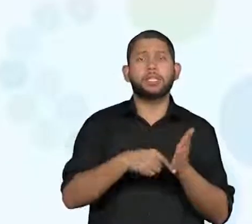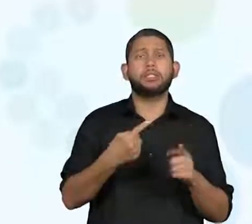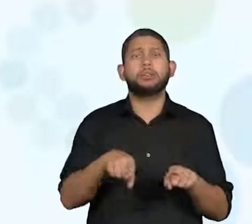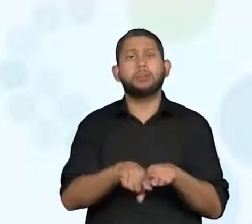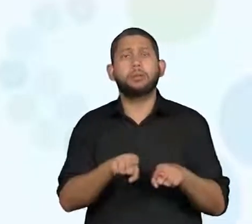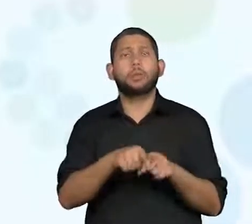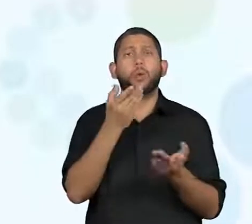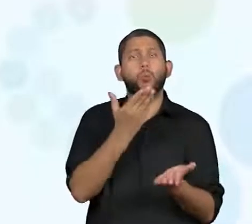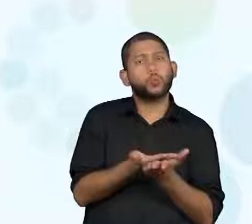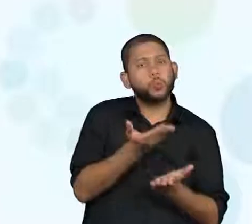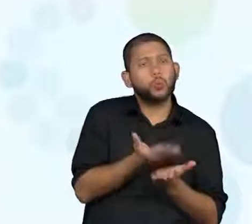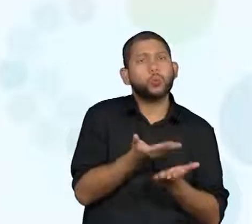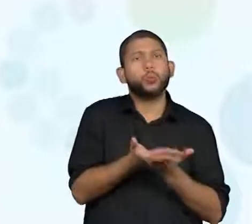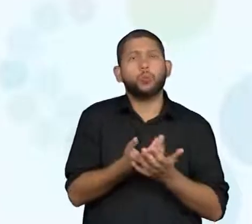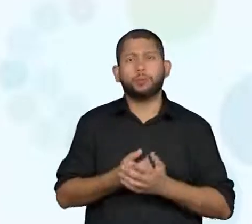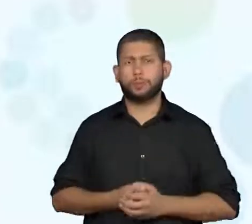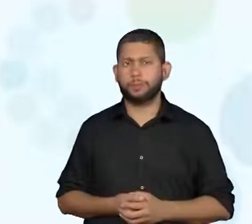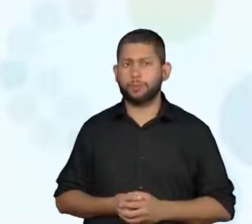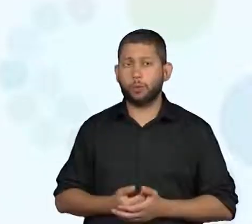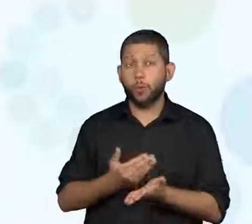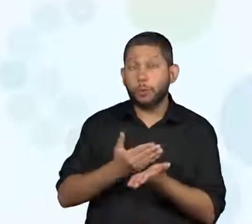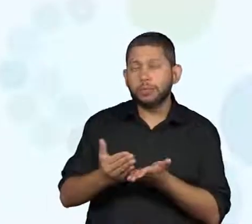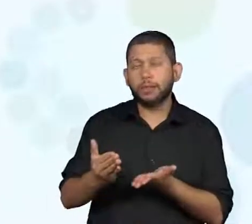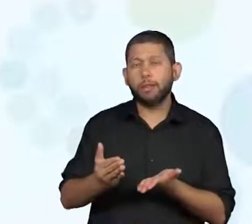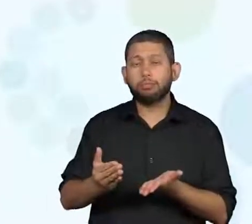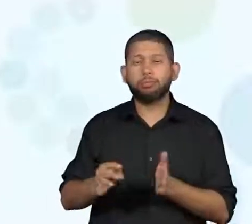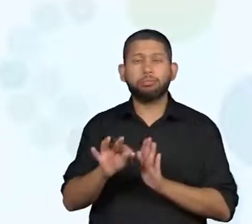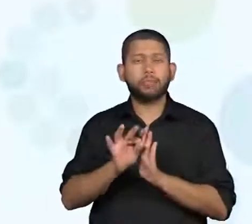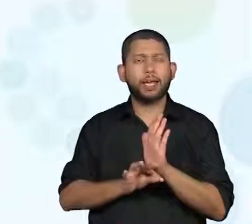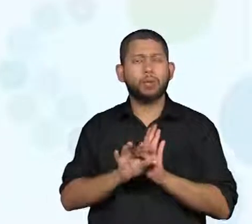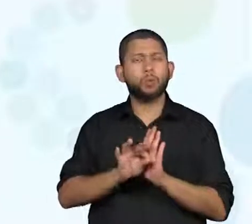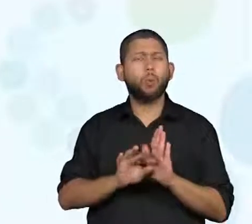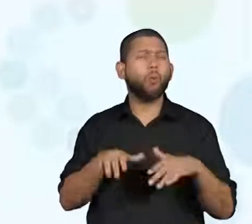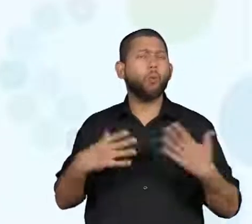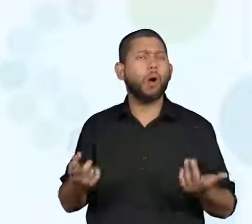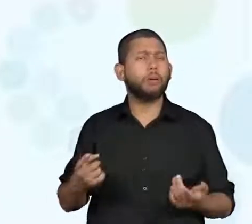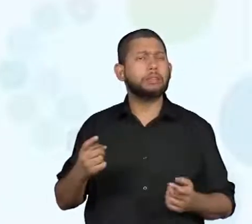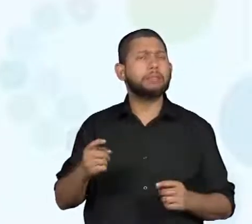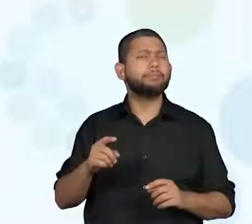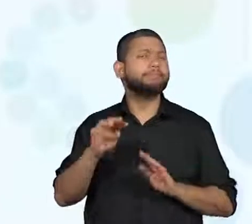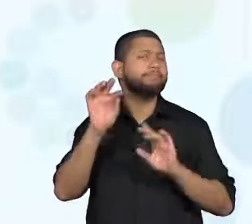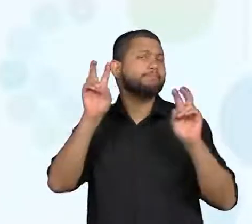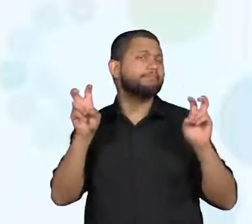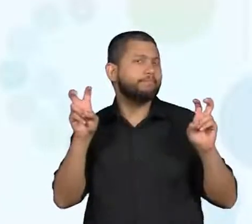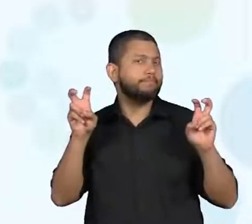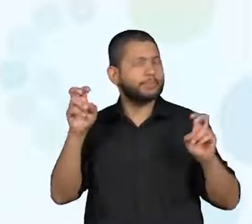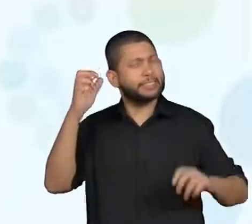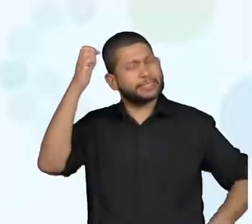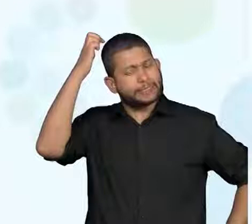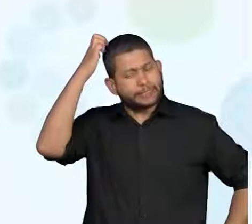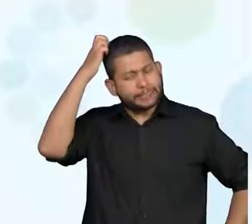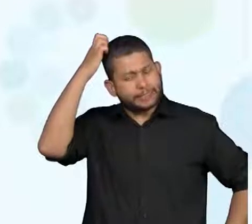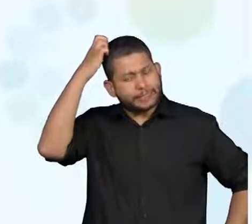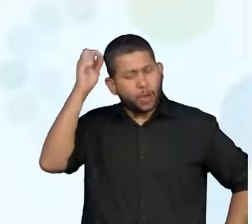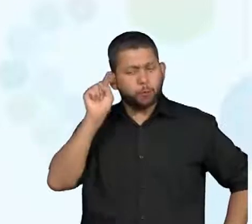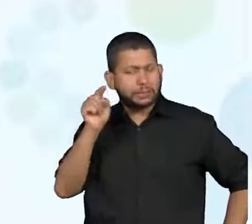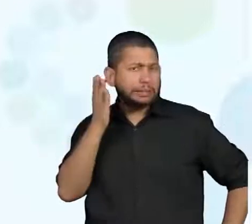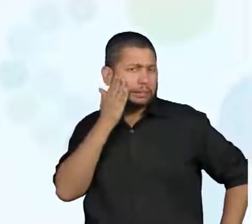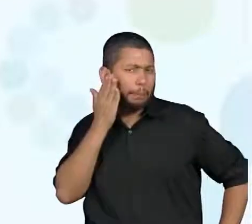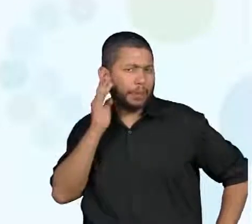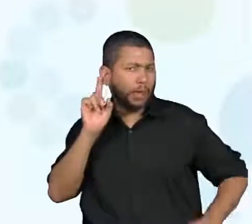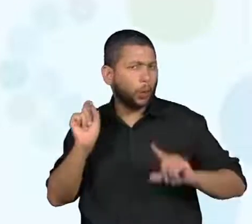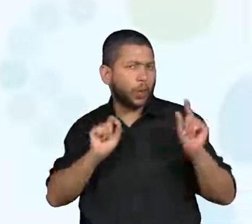campo das práticas de estudo e pesquisa. Começaremos com uma